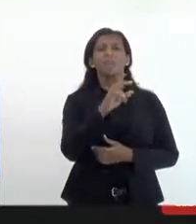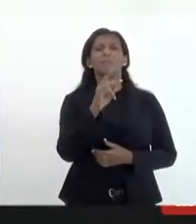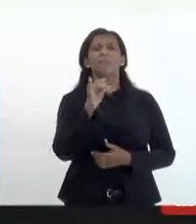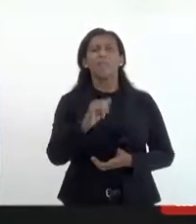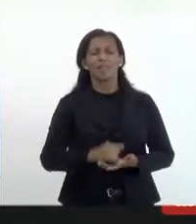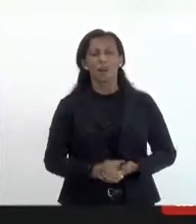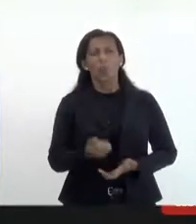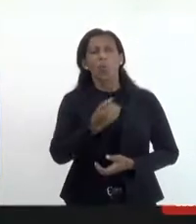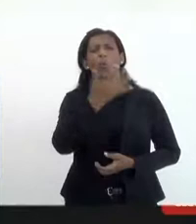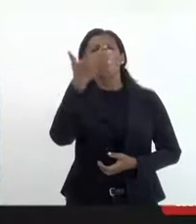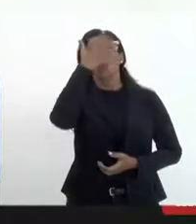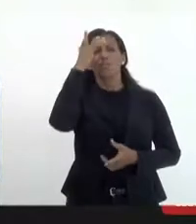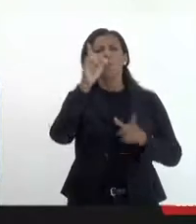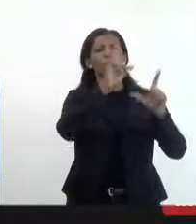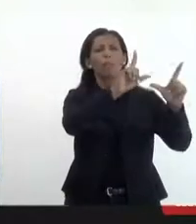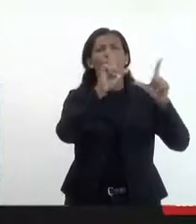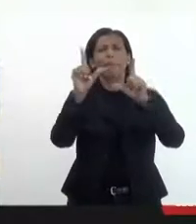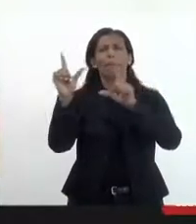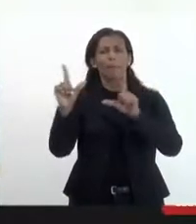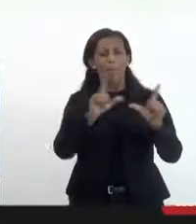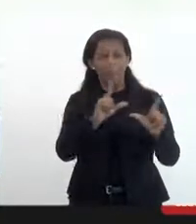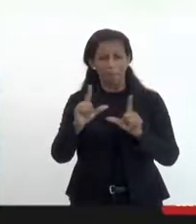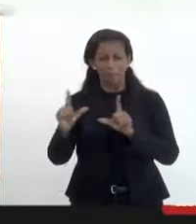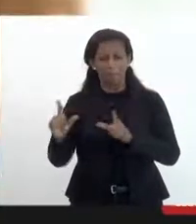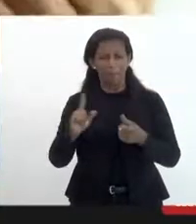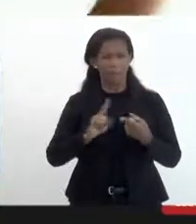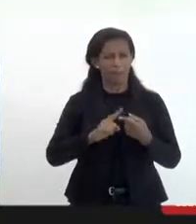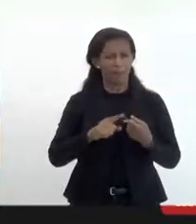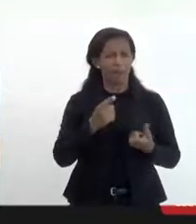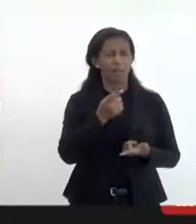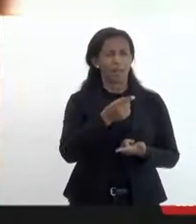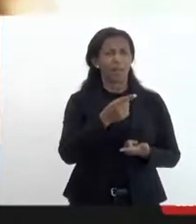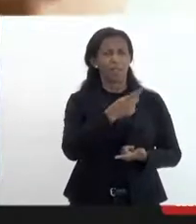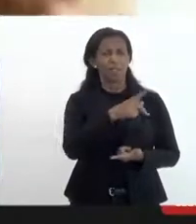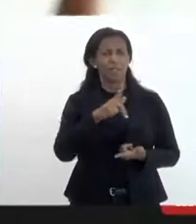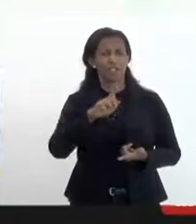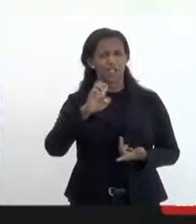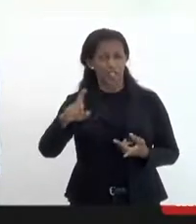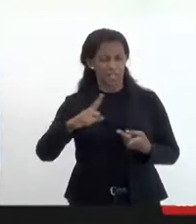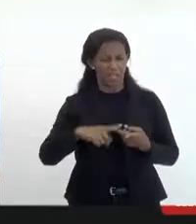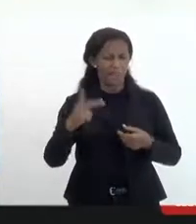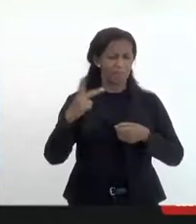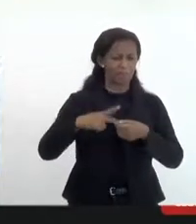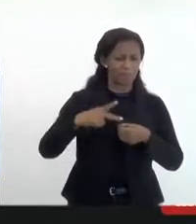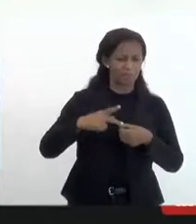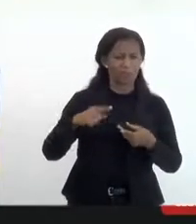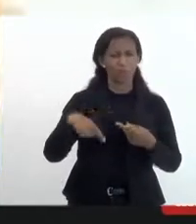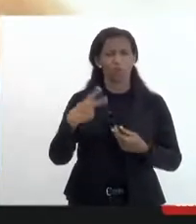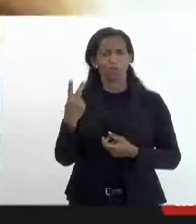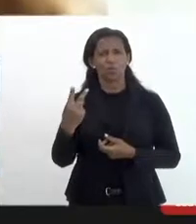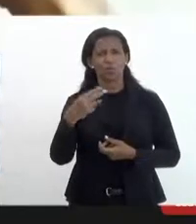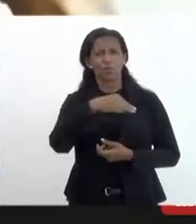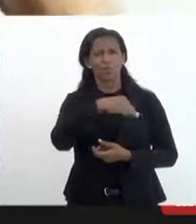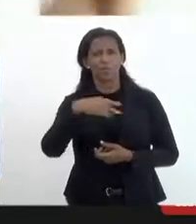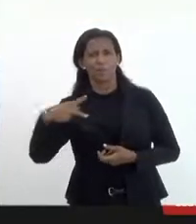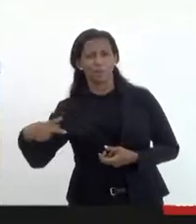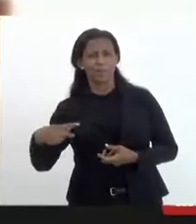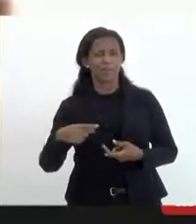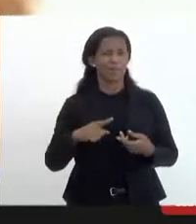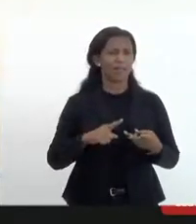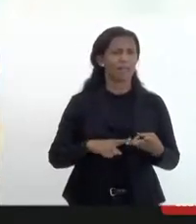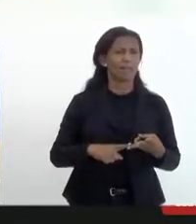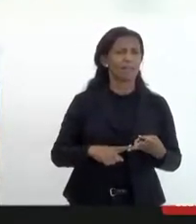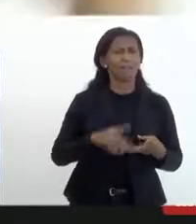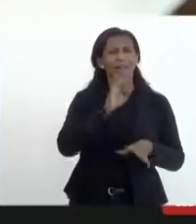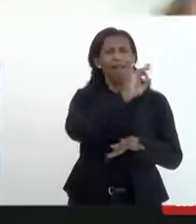está aqui, eu mesmo, Tribunal de Contas, Procuradoria, Petrobras, 2 Ministérios Públicos,